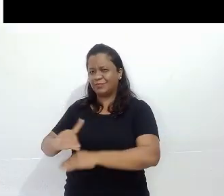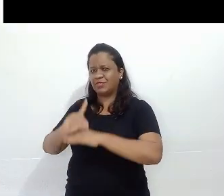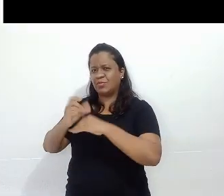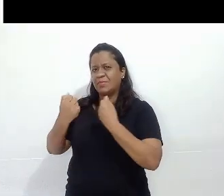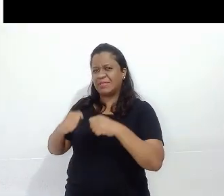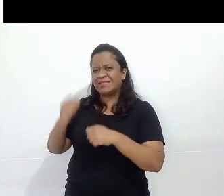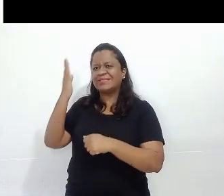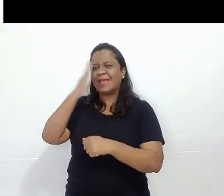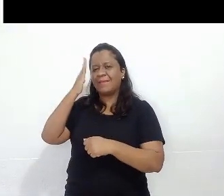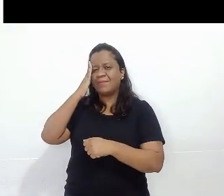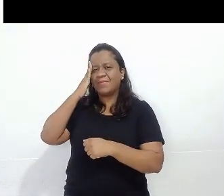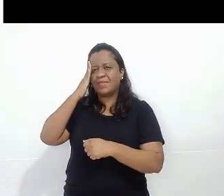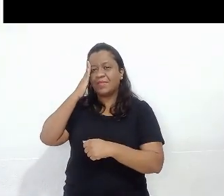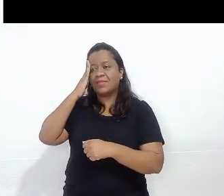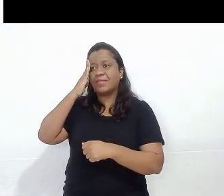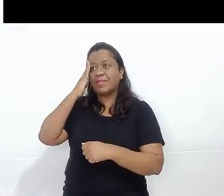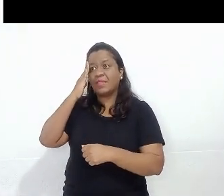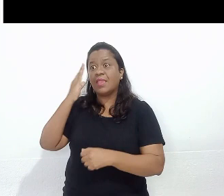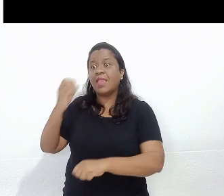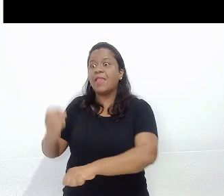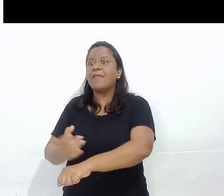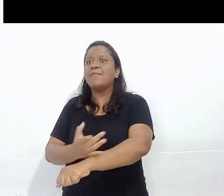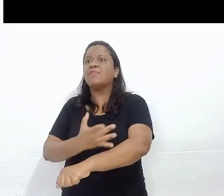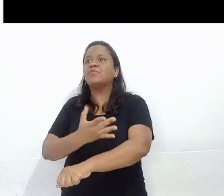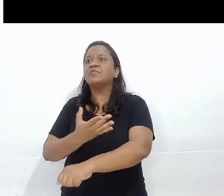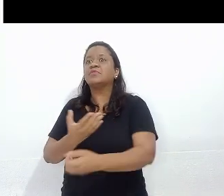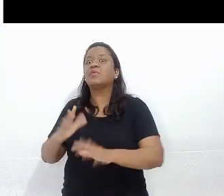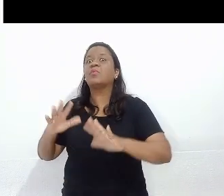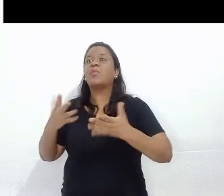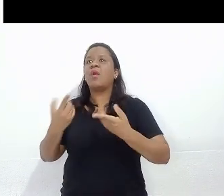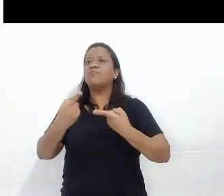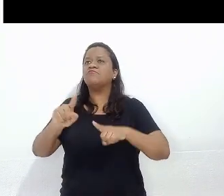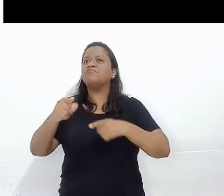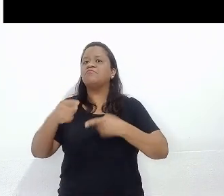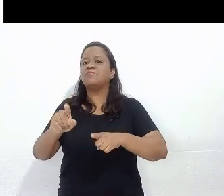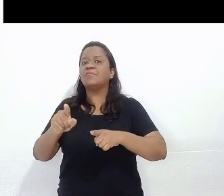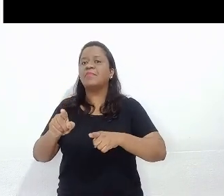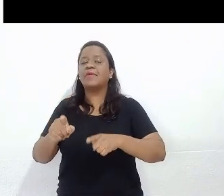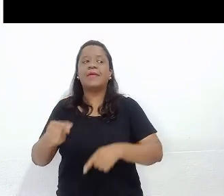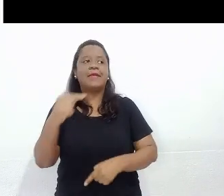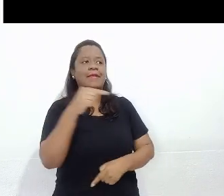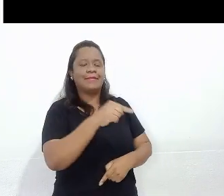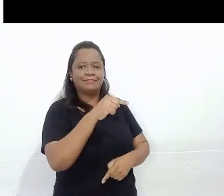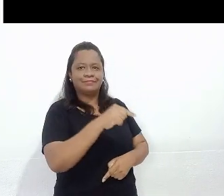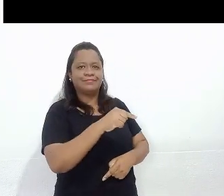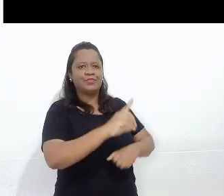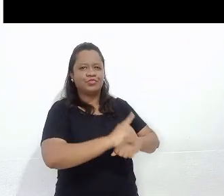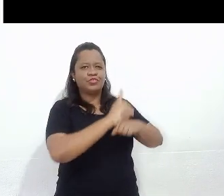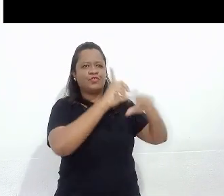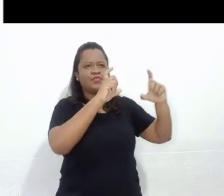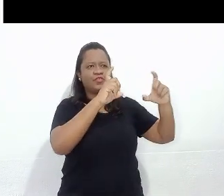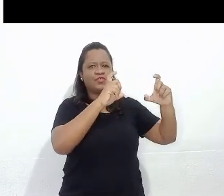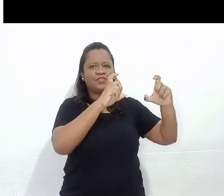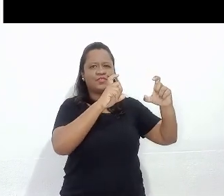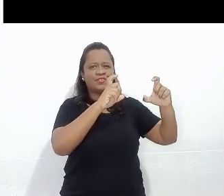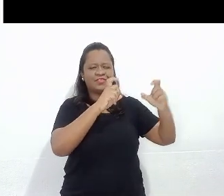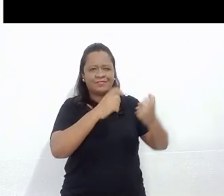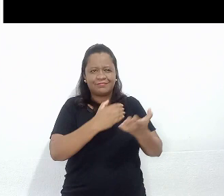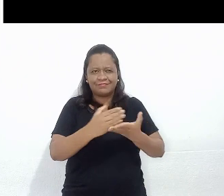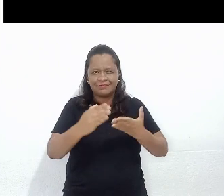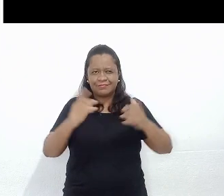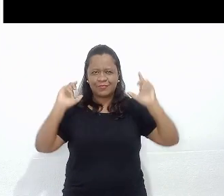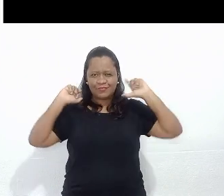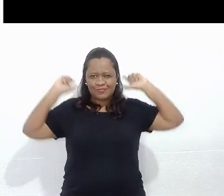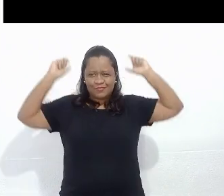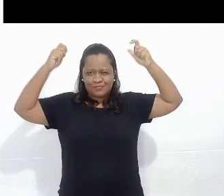cada cena, e o diretor de fotografia, nesse caso, entra como mestre dos magos e que vai mostrar esse caminho para o